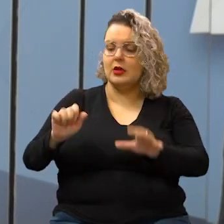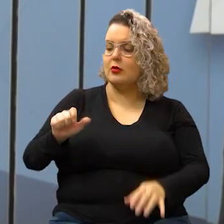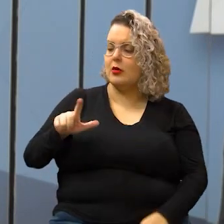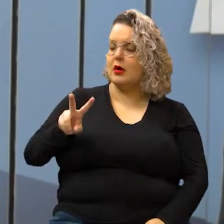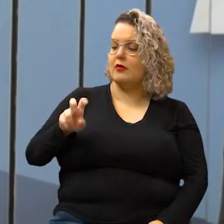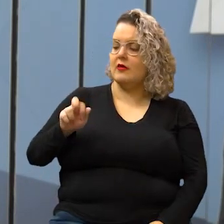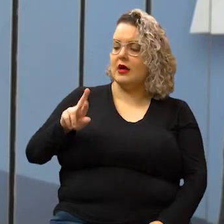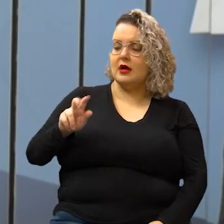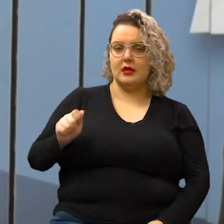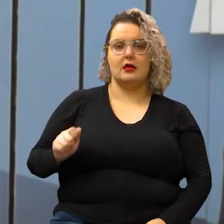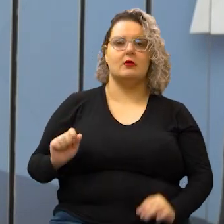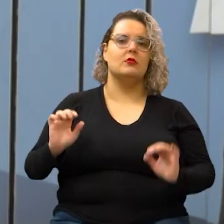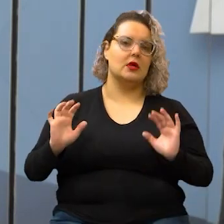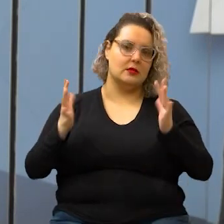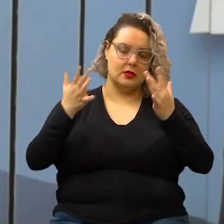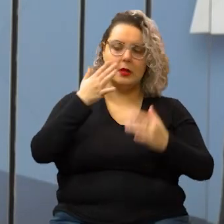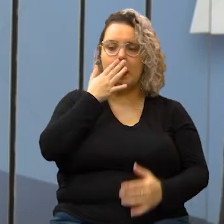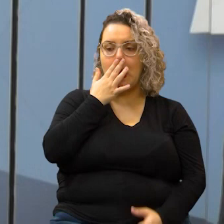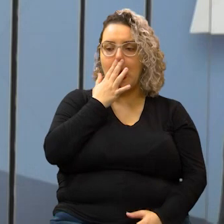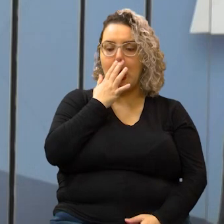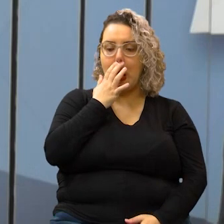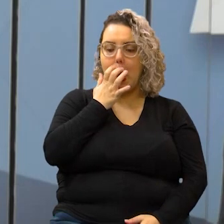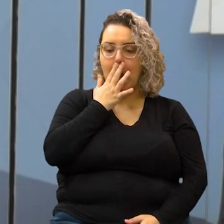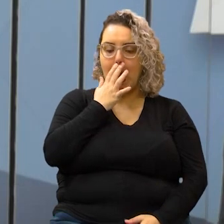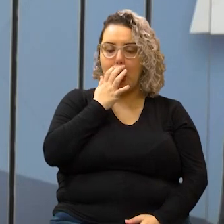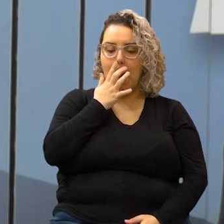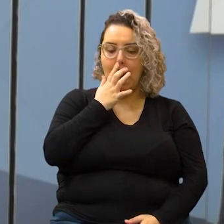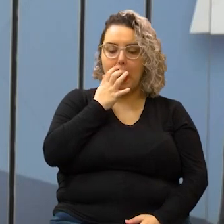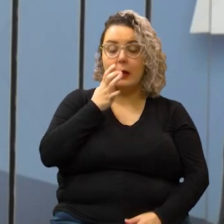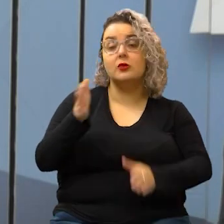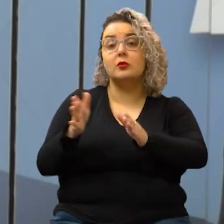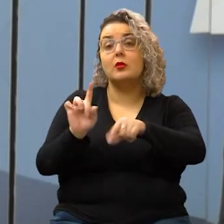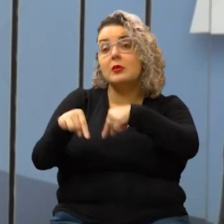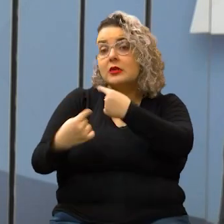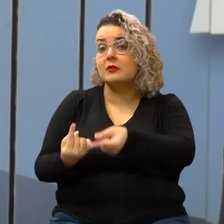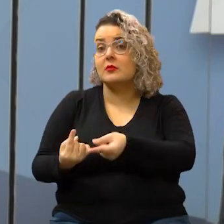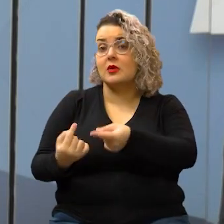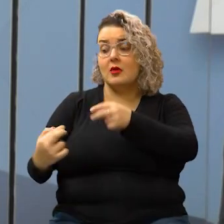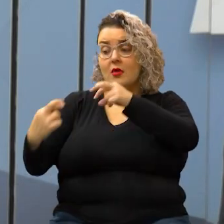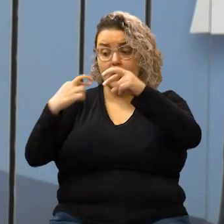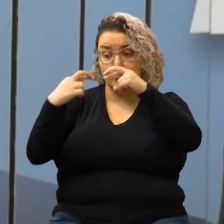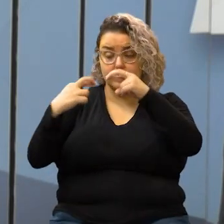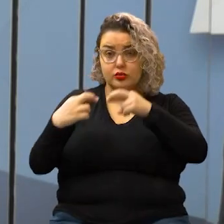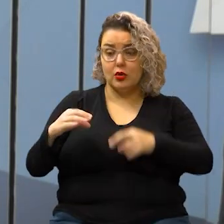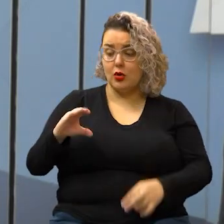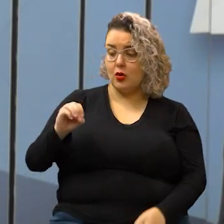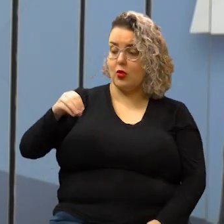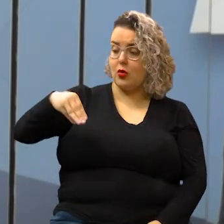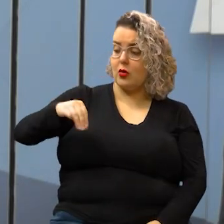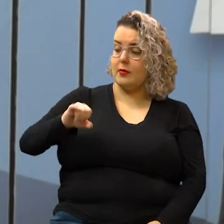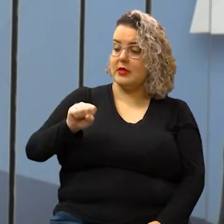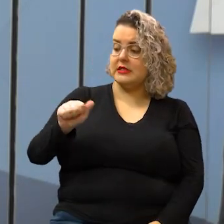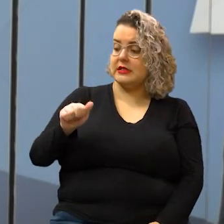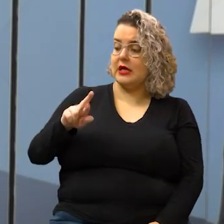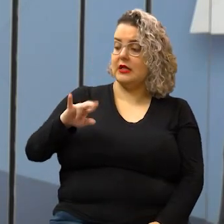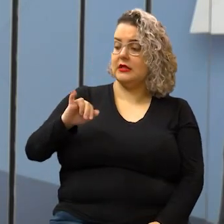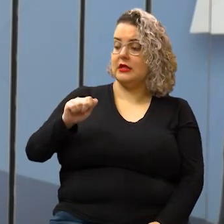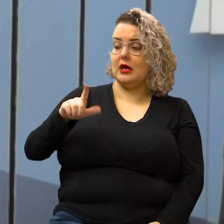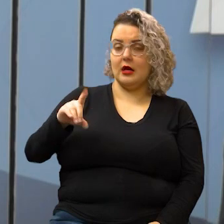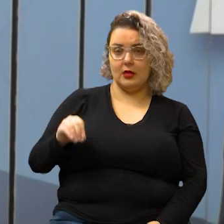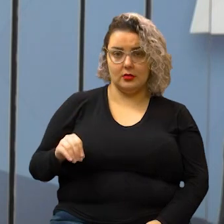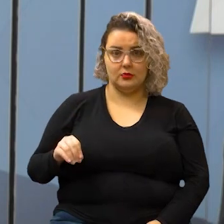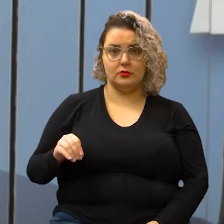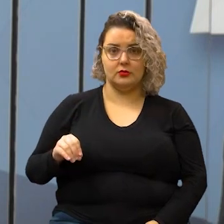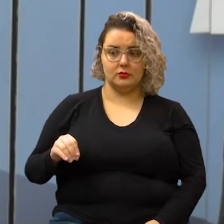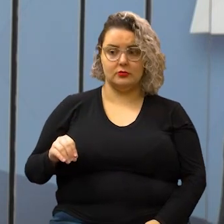festa. Num momento subsequente, vem a fiscalização do comissariado voluntário, né, para